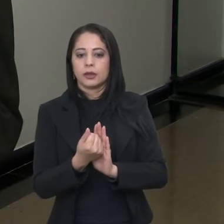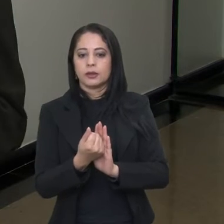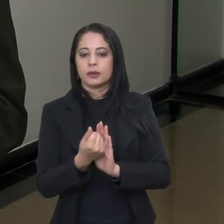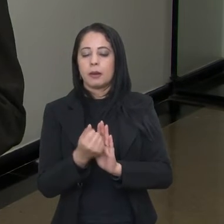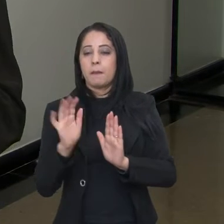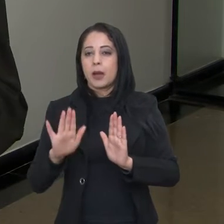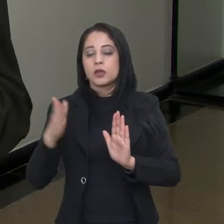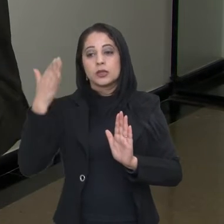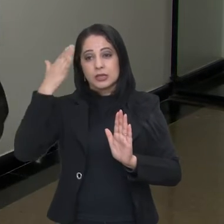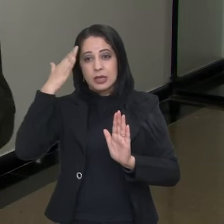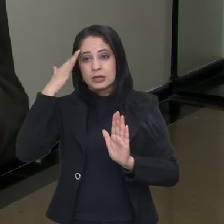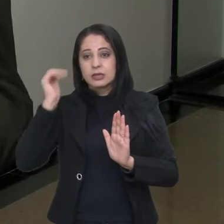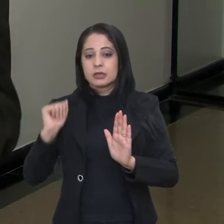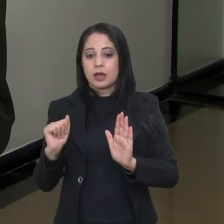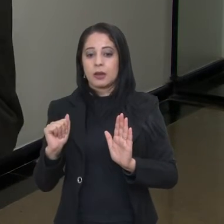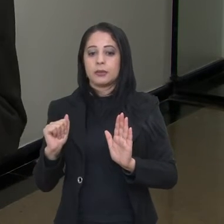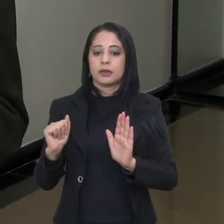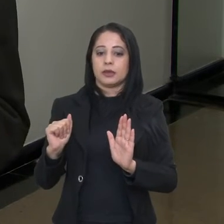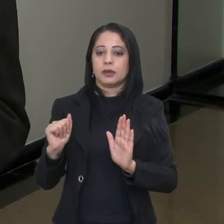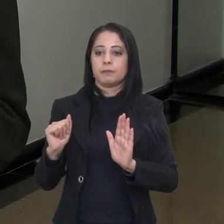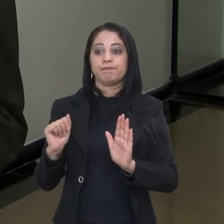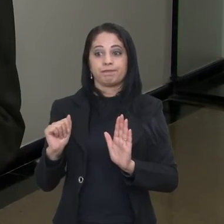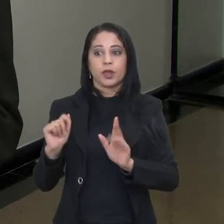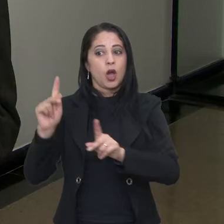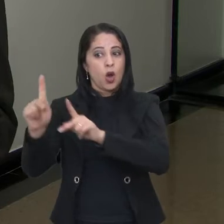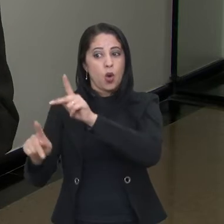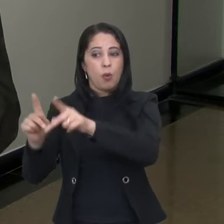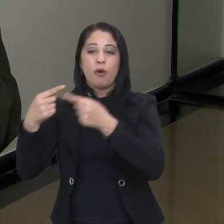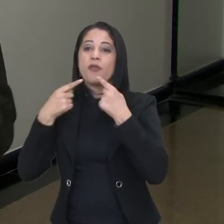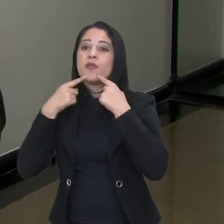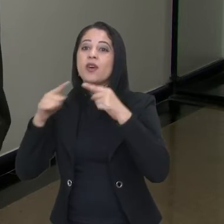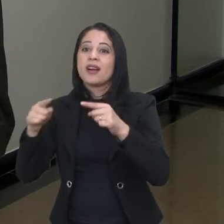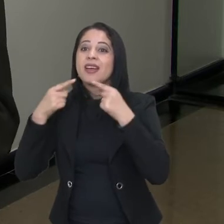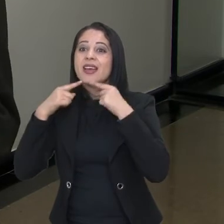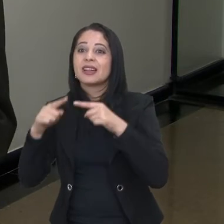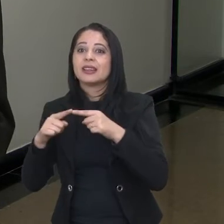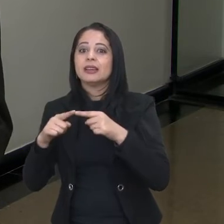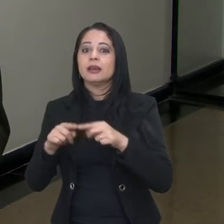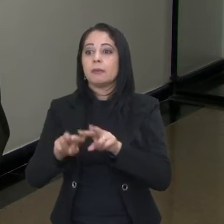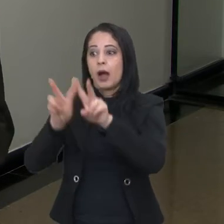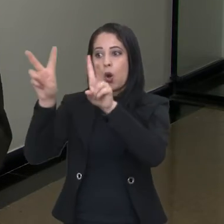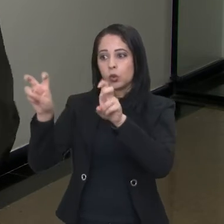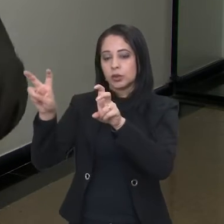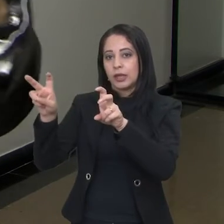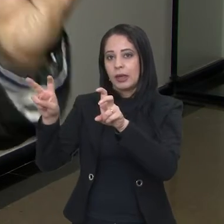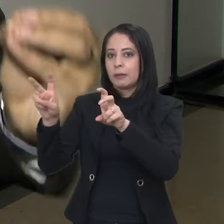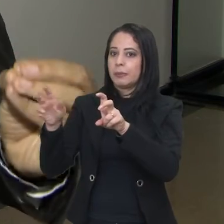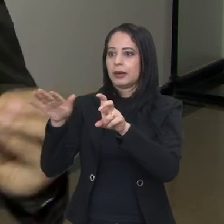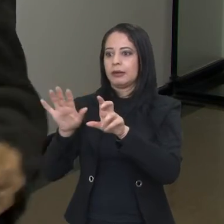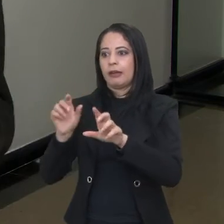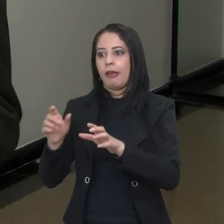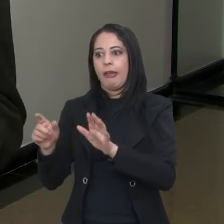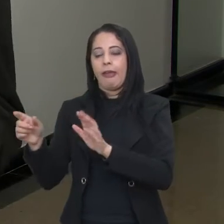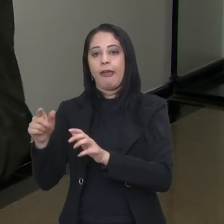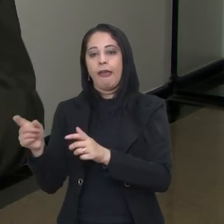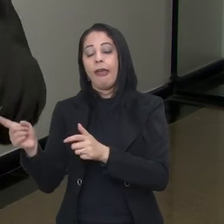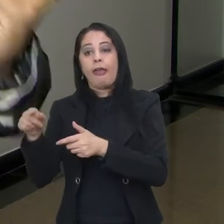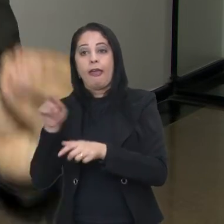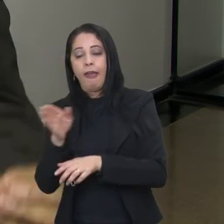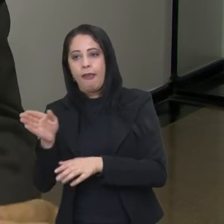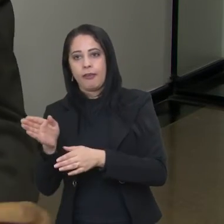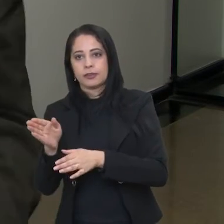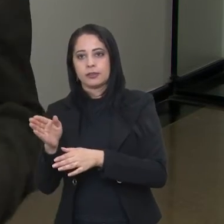você sabe, você tem uma sensibilidade também que, olha, a população está reclamando mais sobre esse problema ou